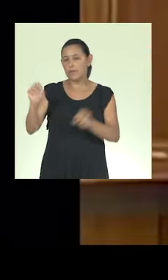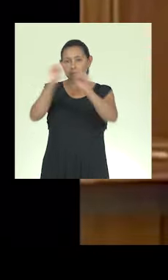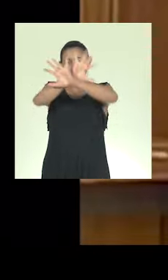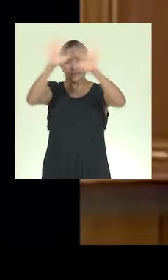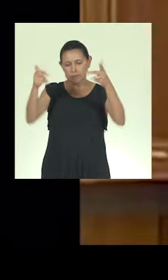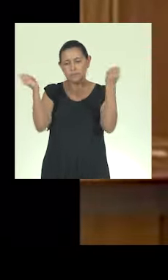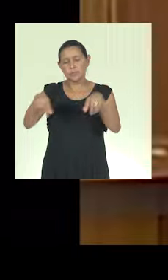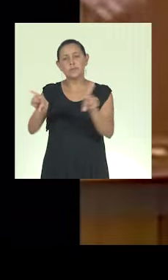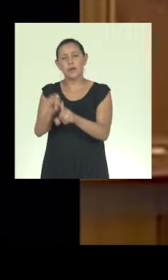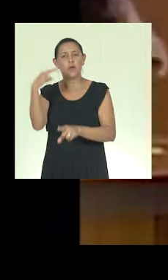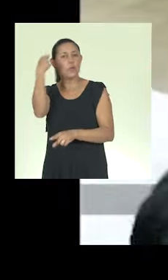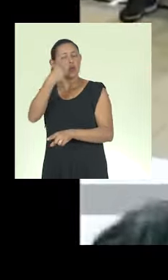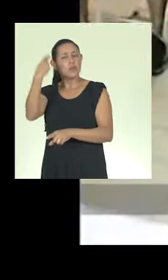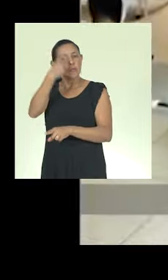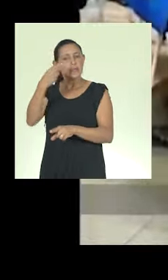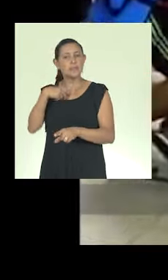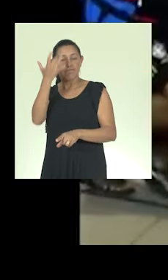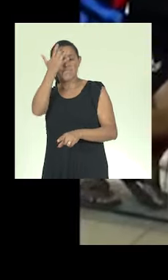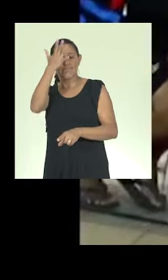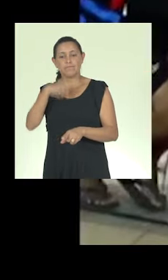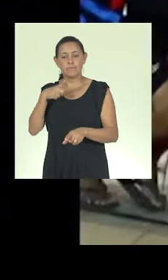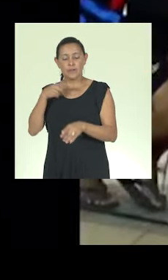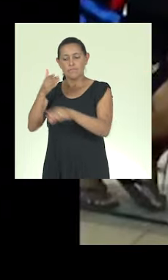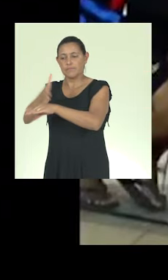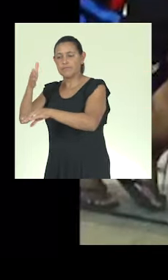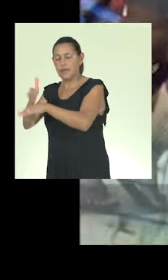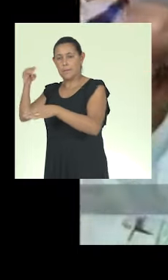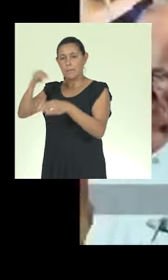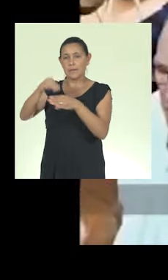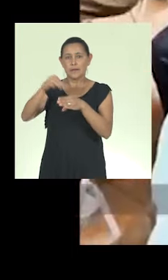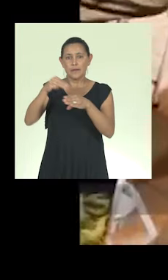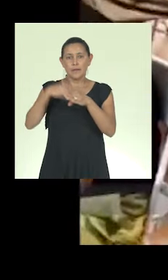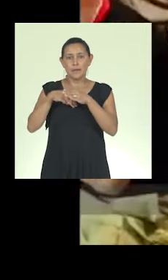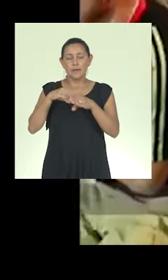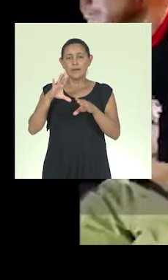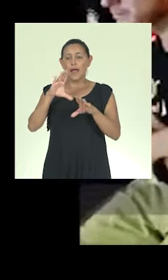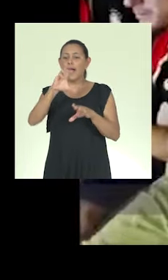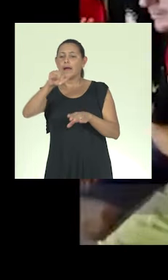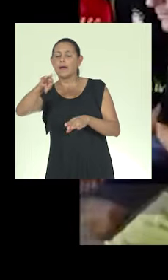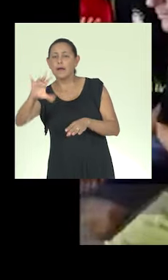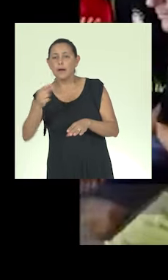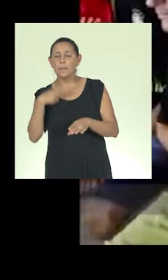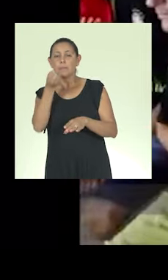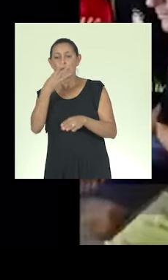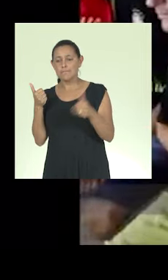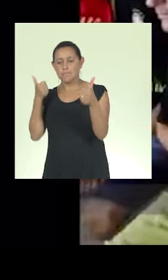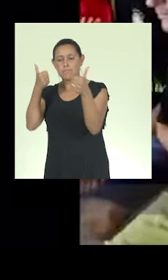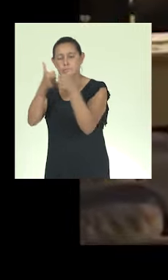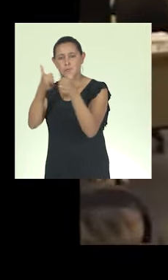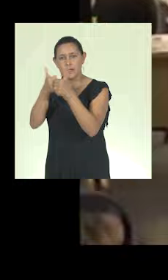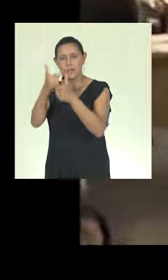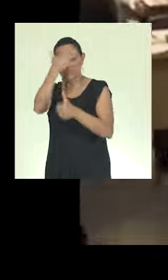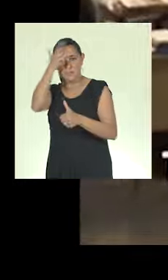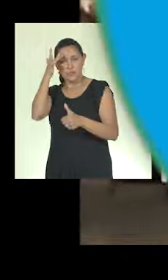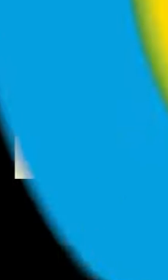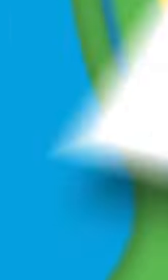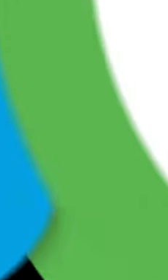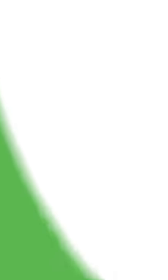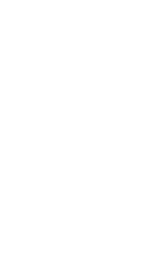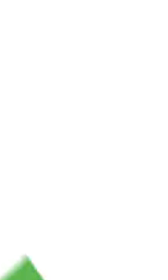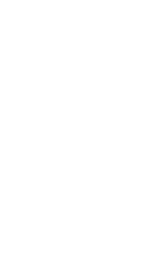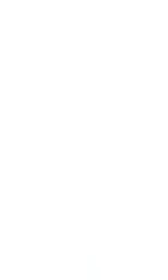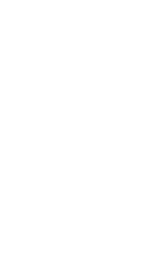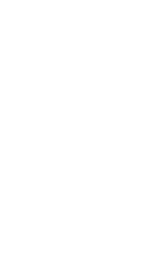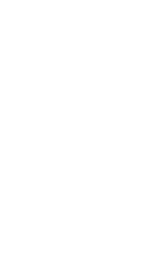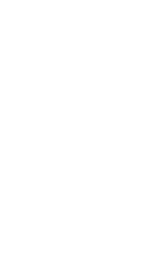e competência, Ulisses facilitou o acesso dos maringaenses e a Câmara atuou mais perto da comunidade. É desse jeito que ele